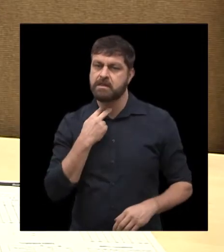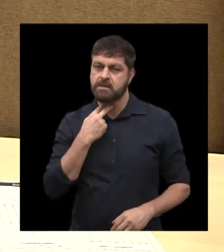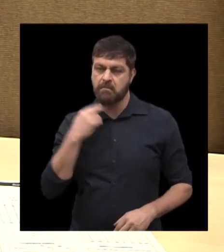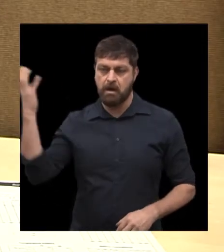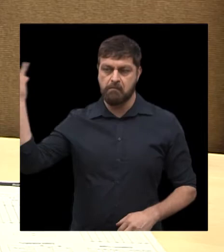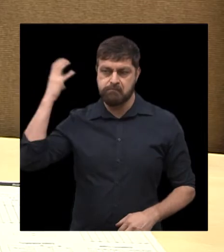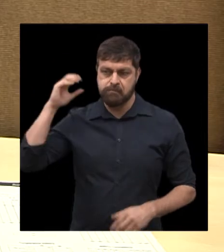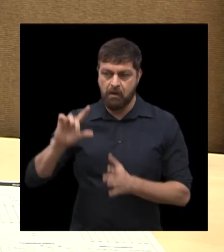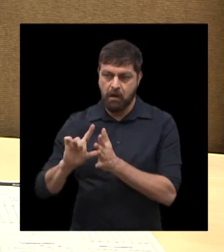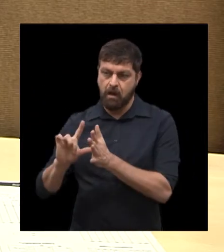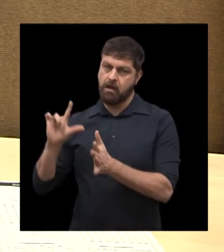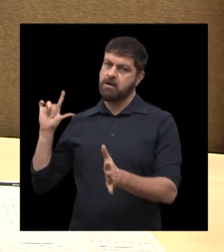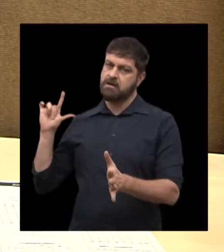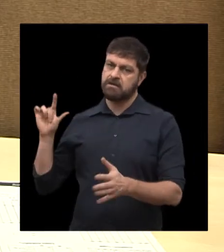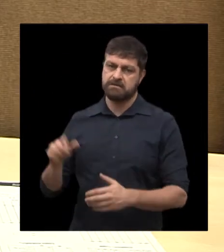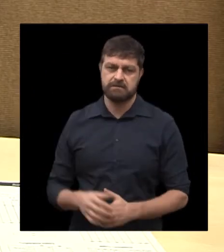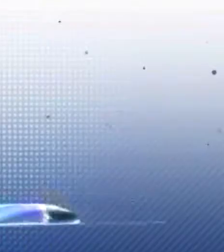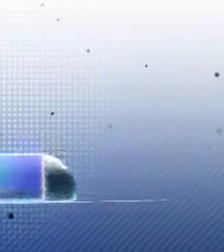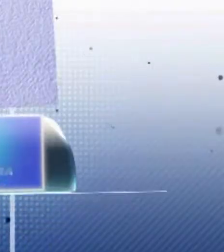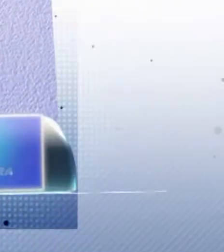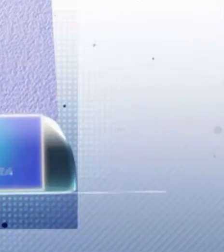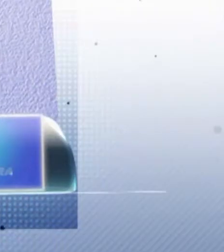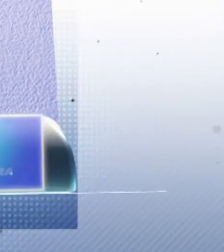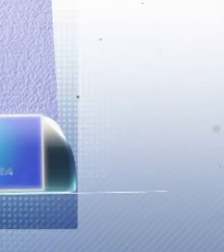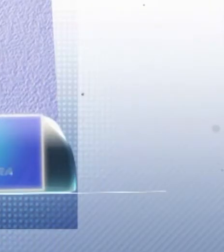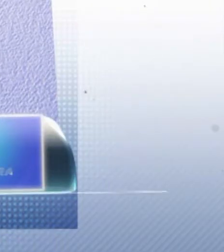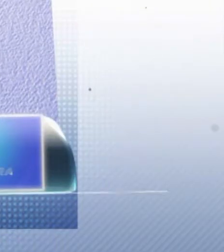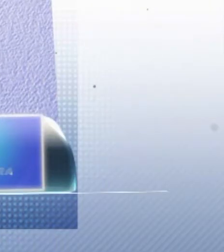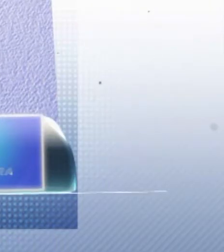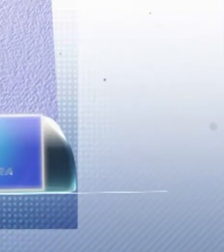de 12 horas mais ou menos.